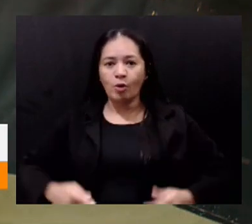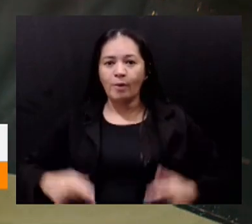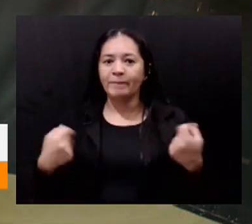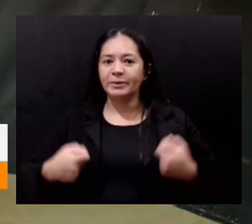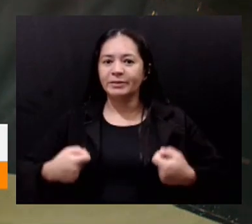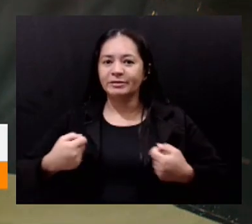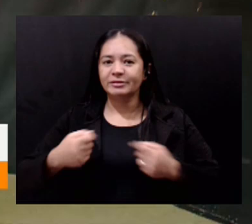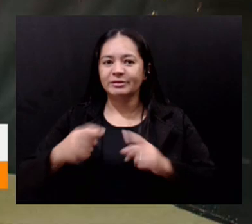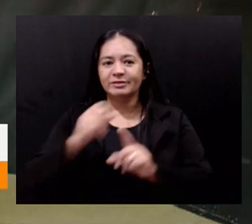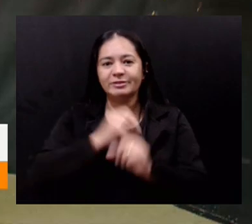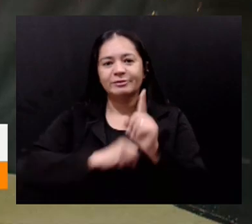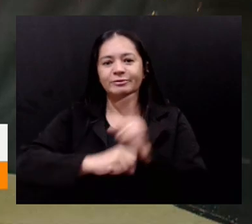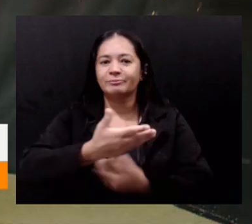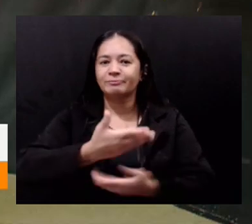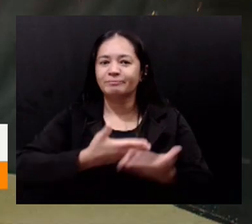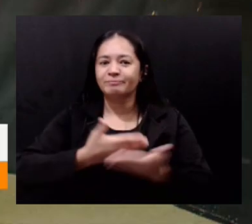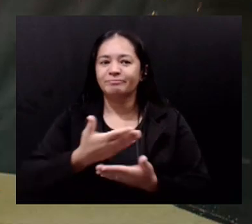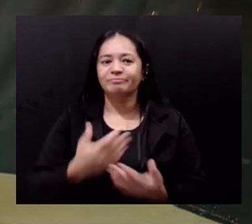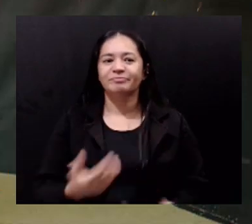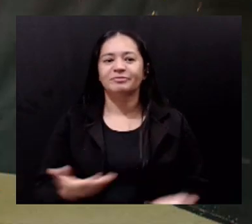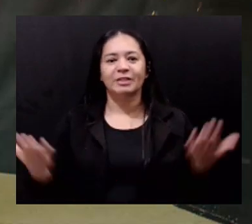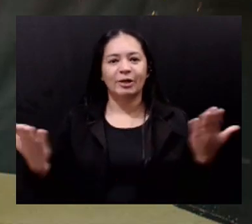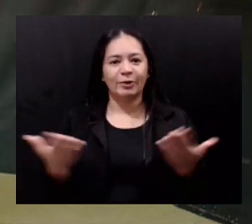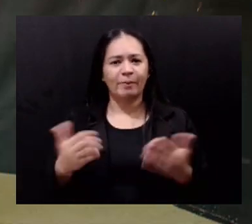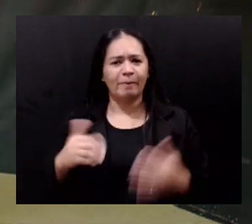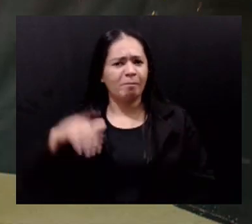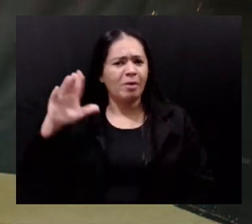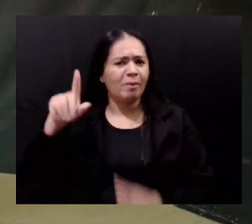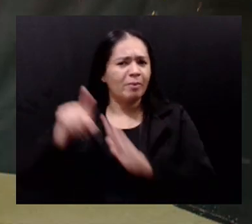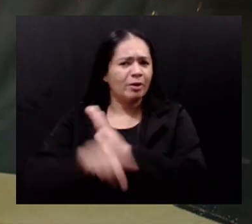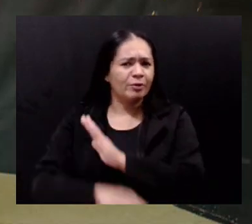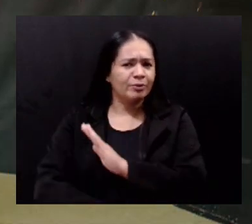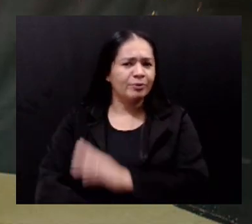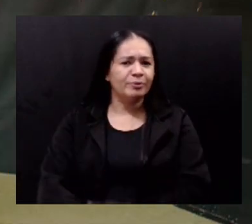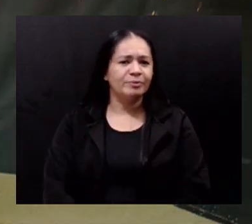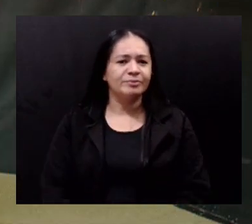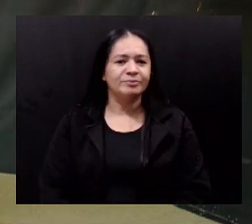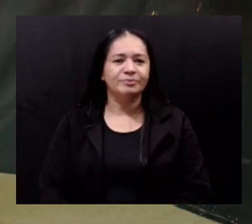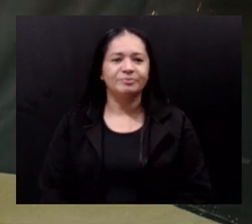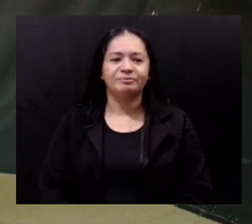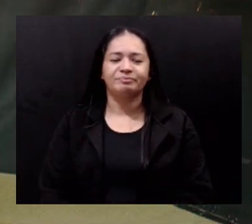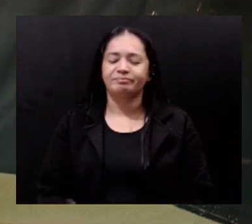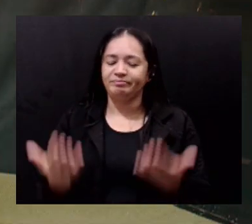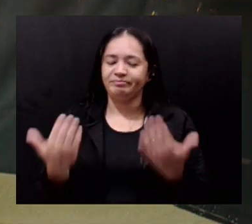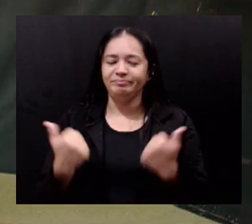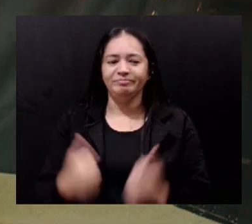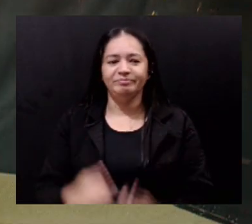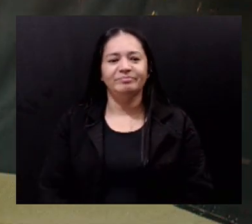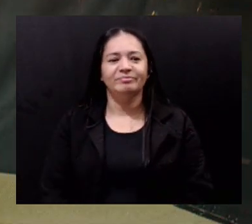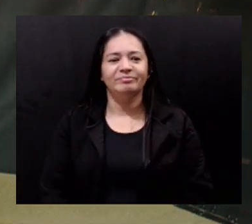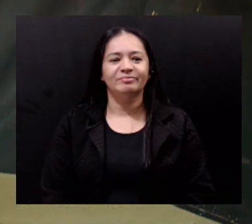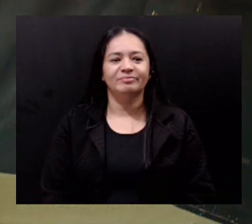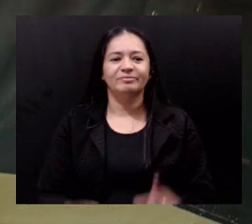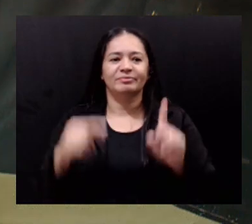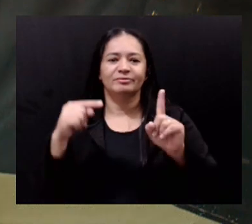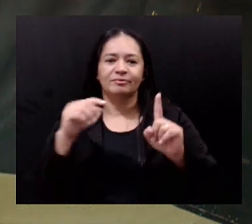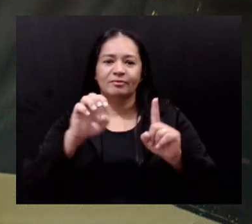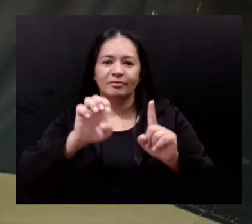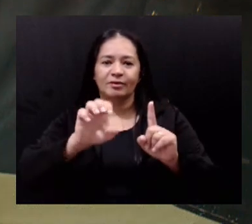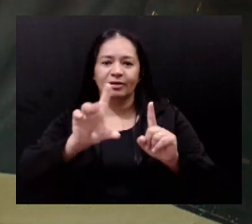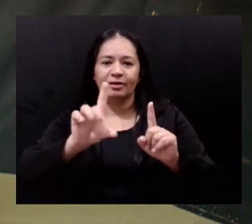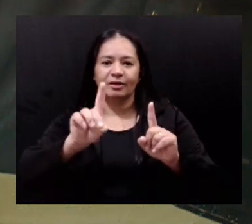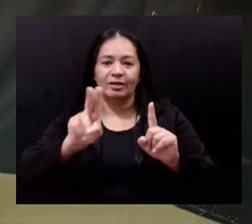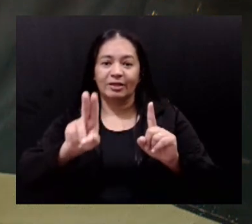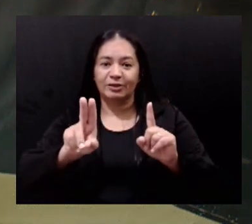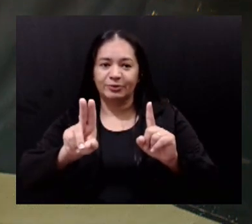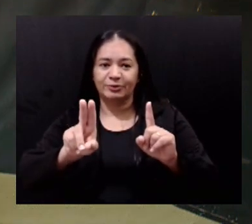8h49, tem mais perguntas para a gente? Produção, se tiver, pode mandar, vamos lá. O Edu de Souzas, a